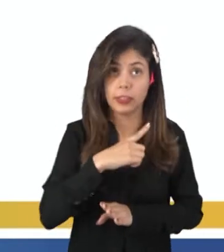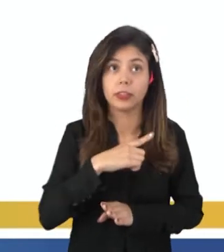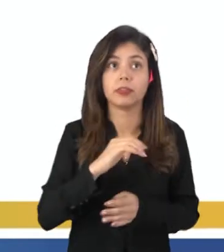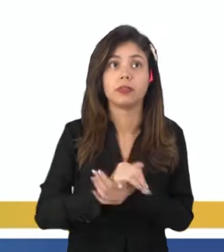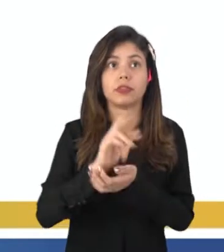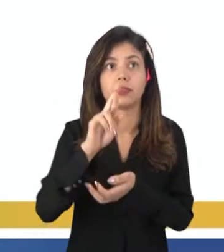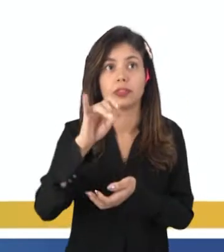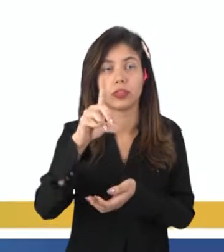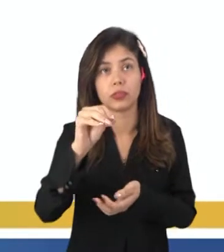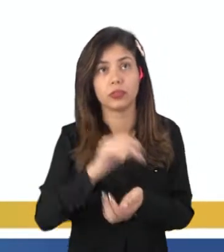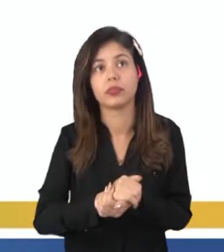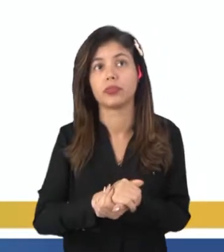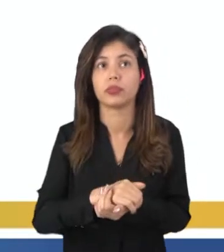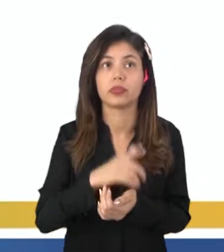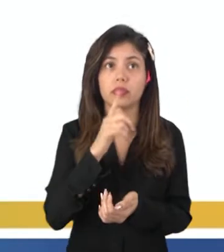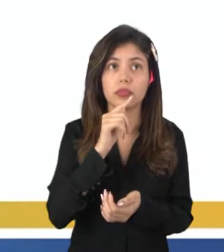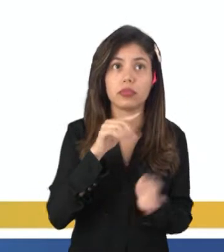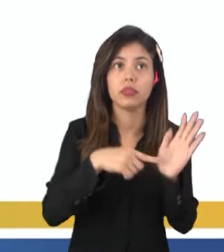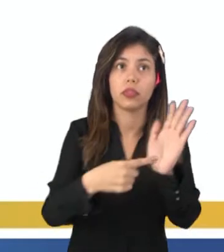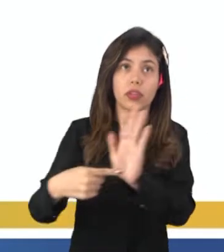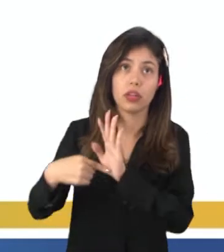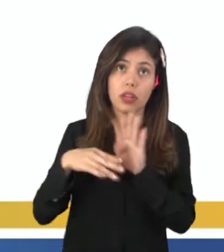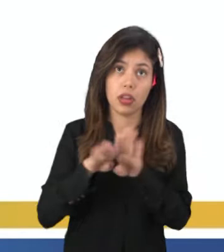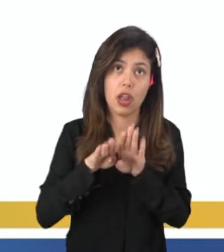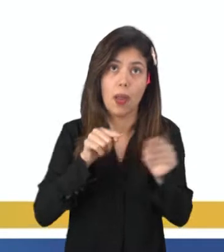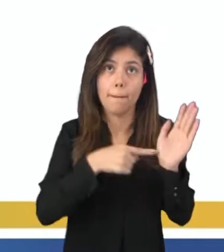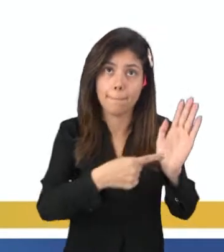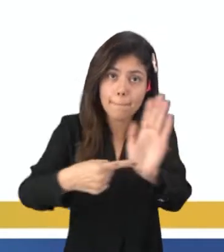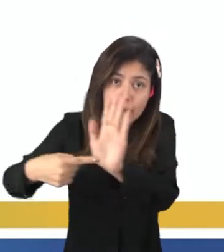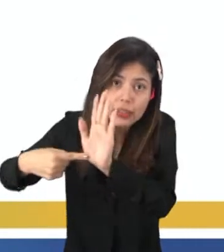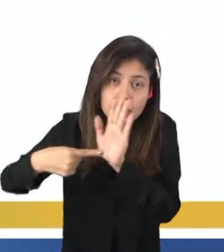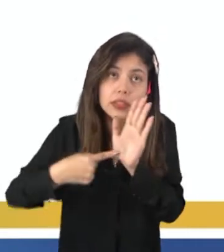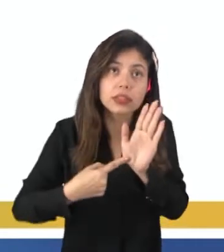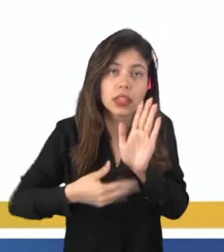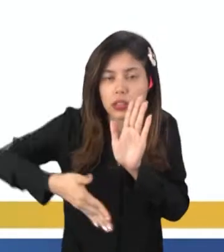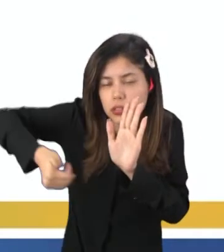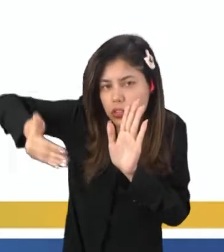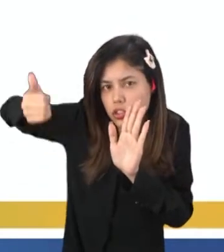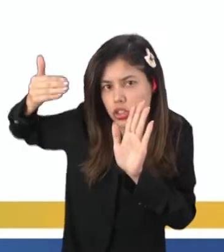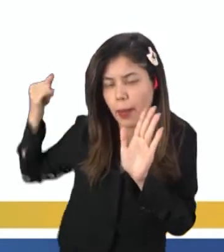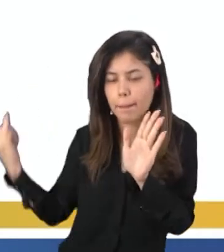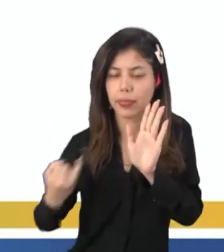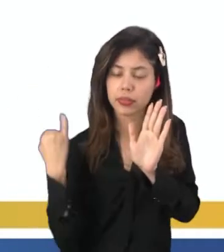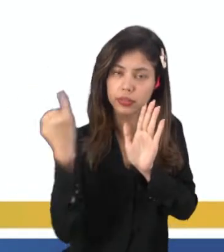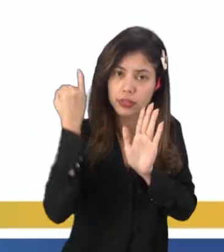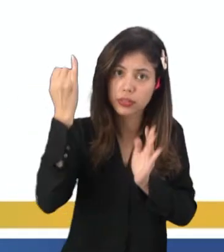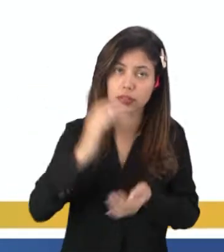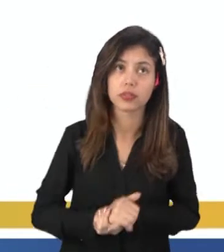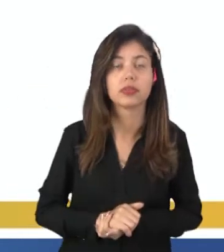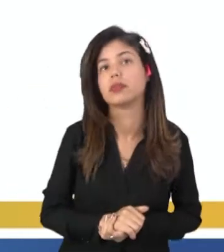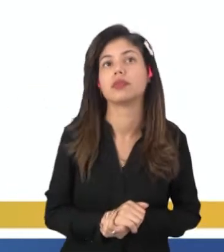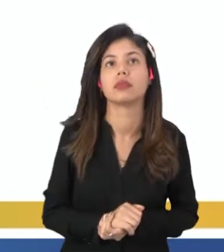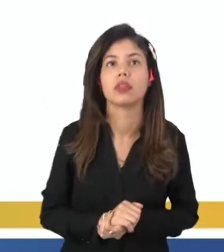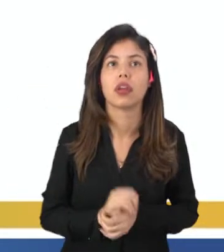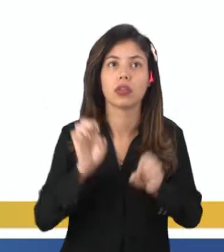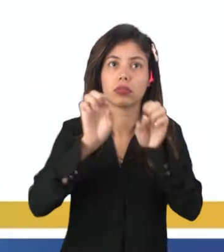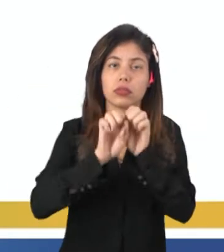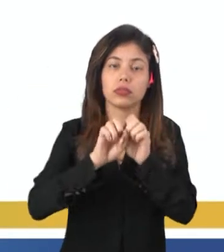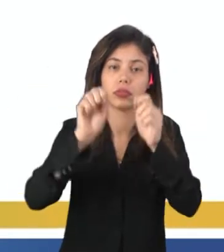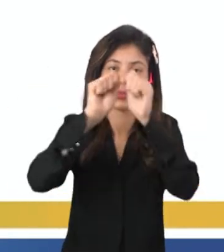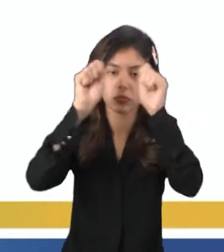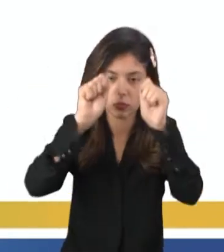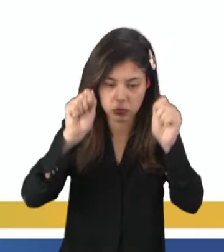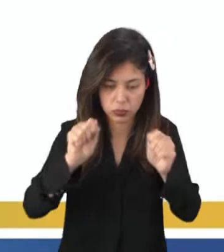só para ratificar, o artesão, hoje ele tem uma denominação bem específica, né, que trabalha com escultura,